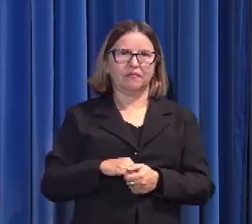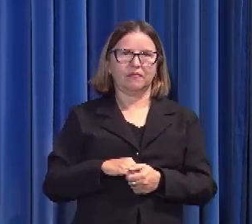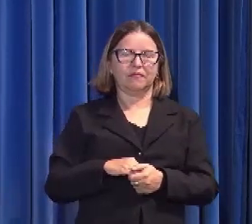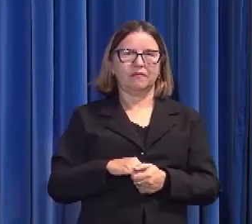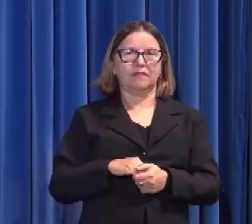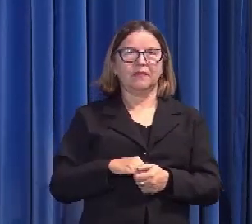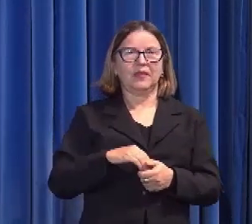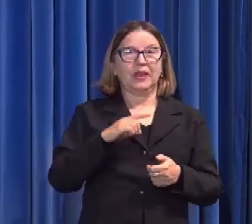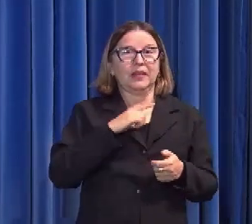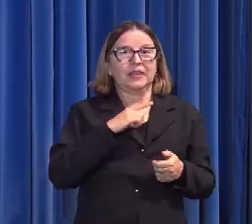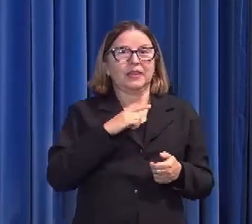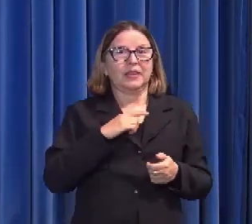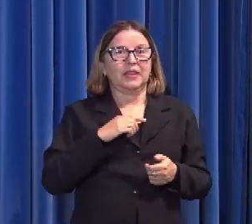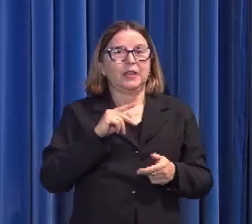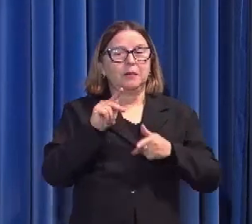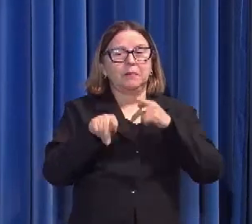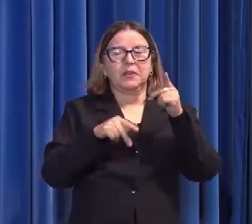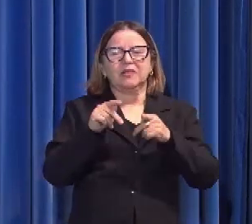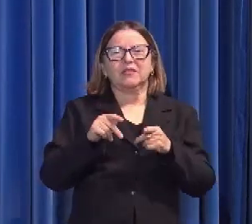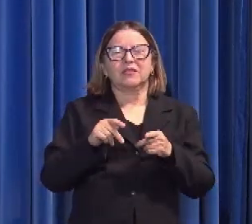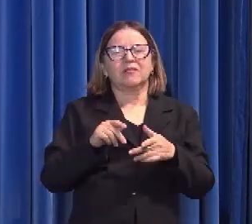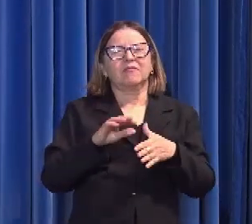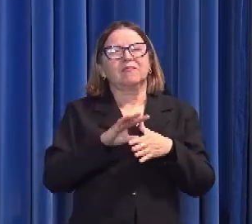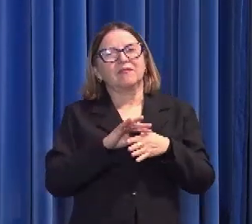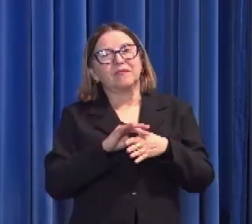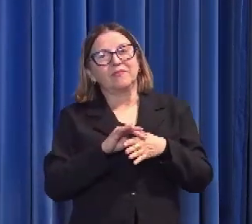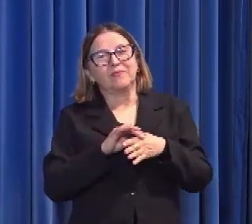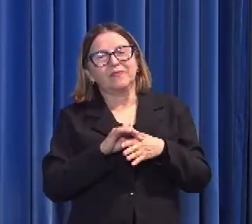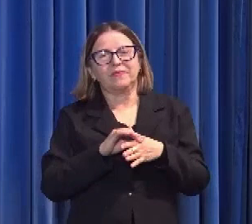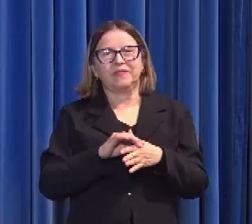doer o que se